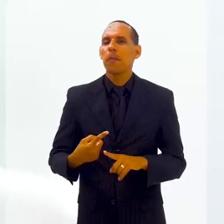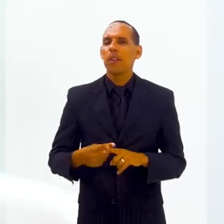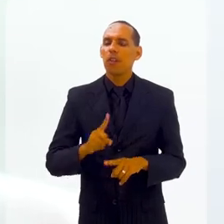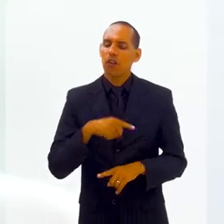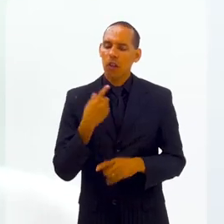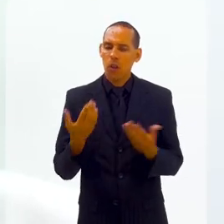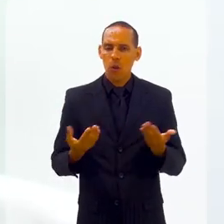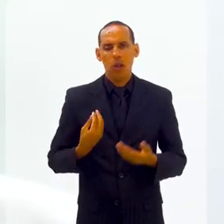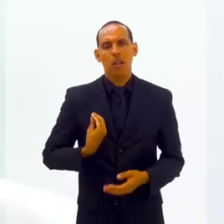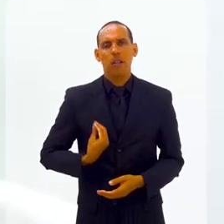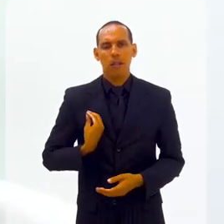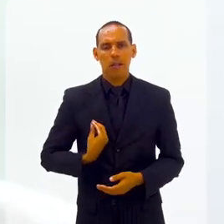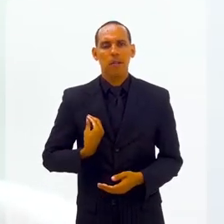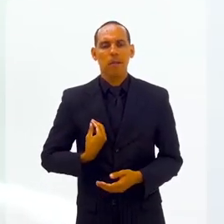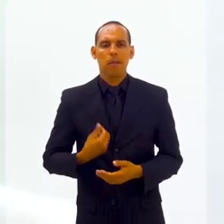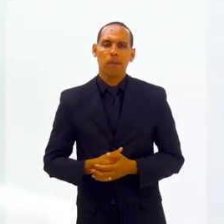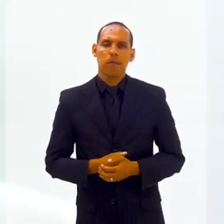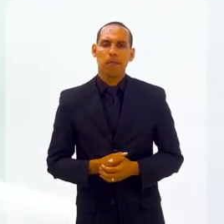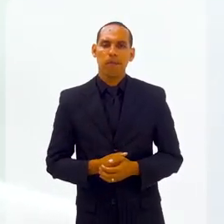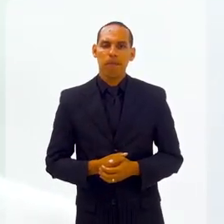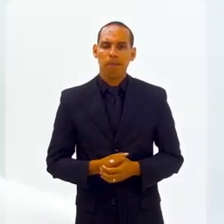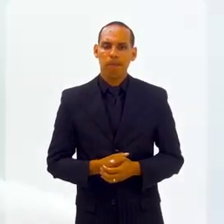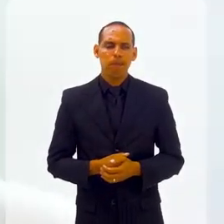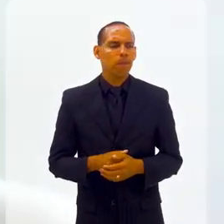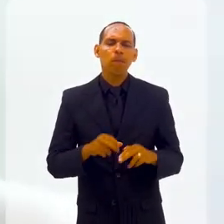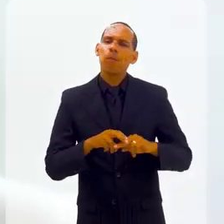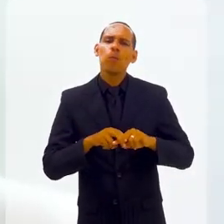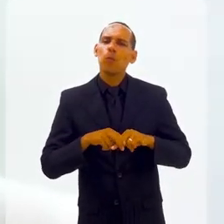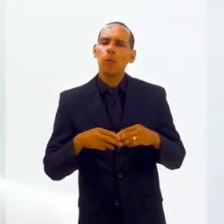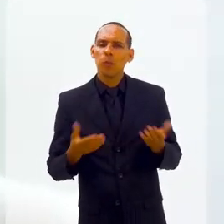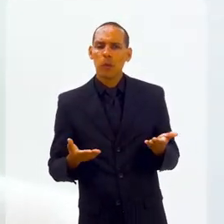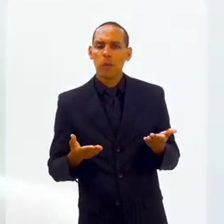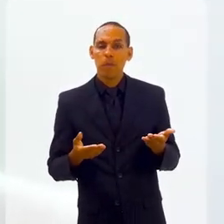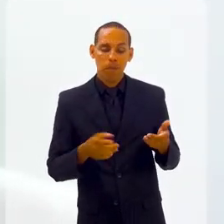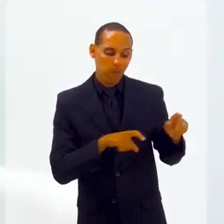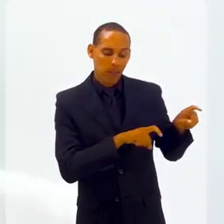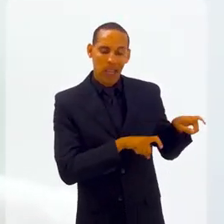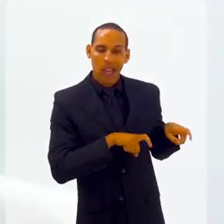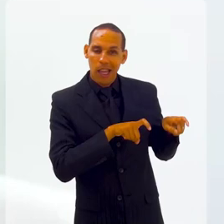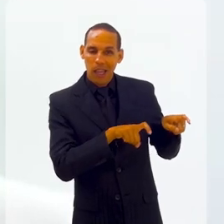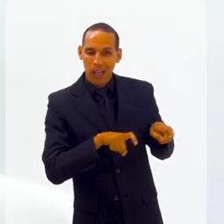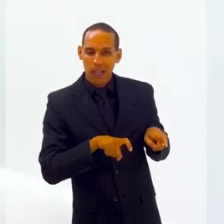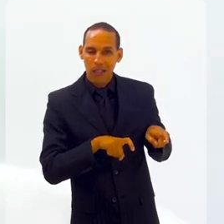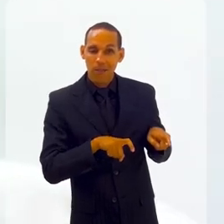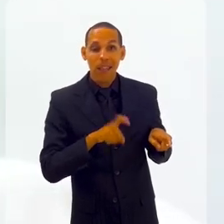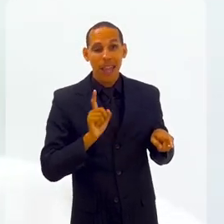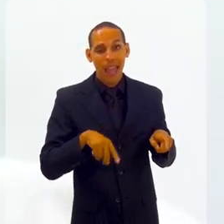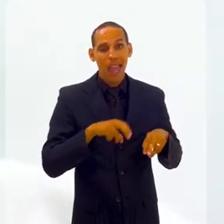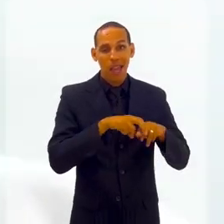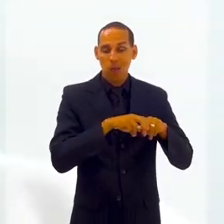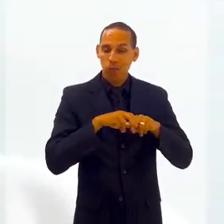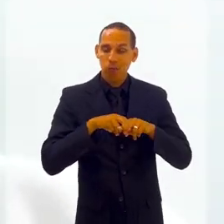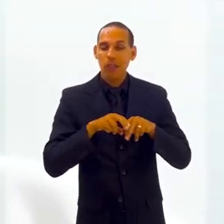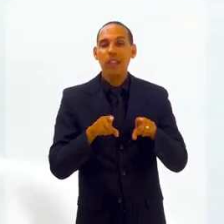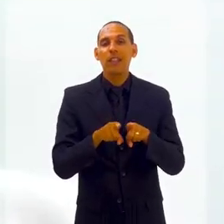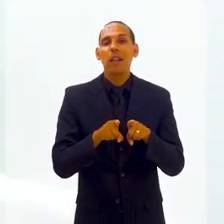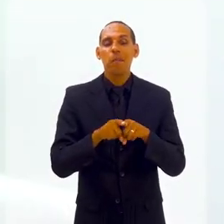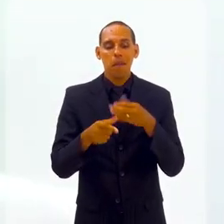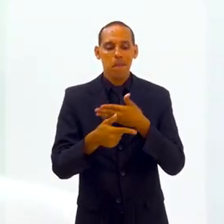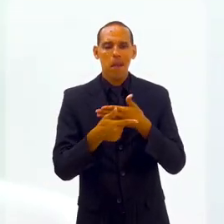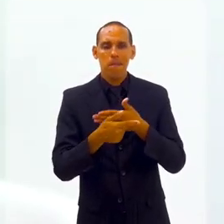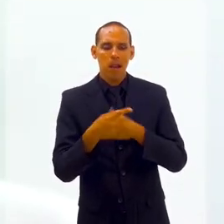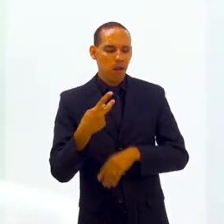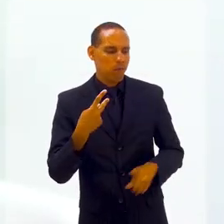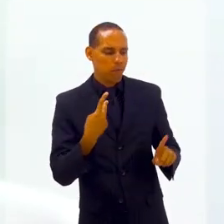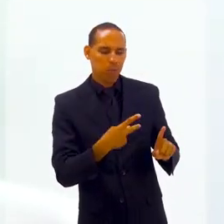da situação atual que a gente tem vivido né porque Geisa agricultura além de ser causa ela